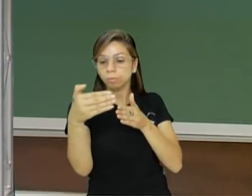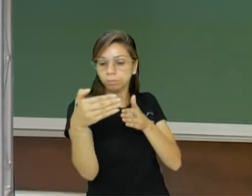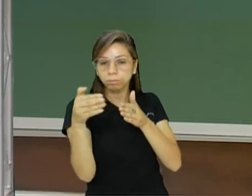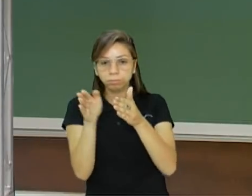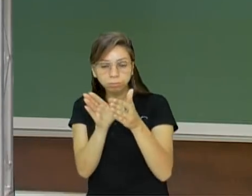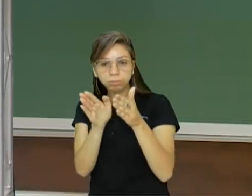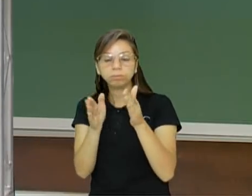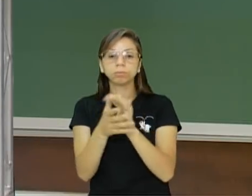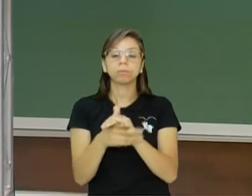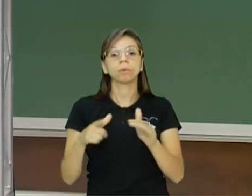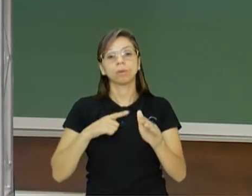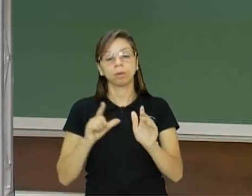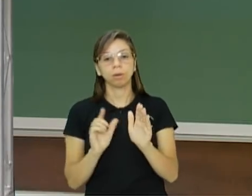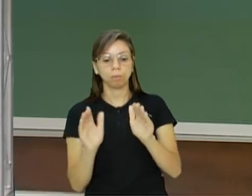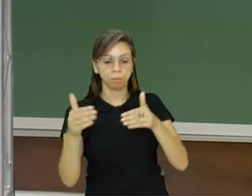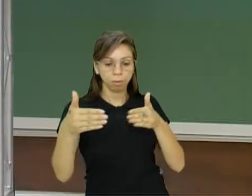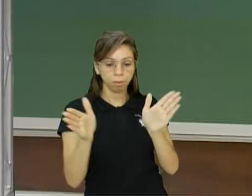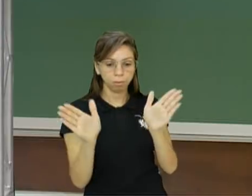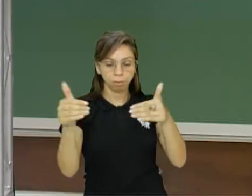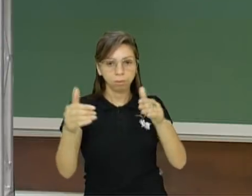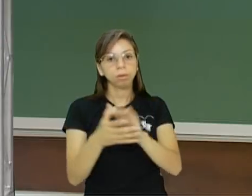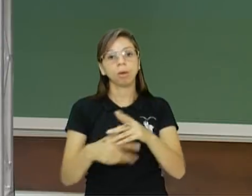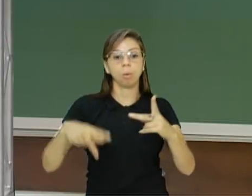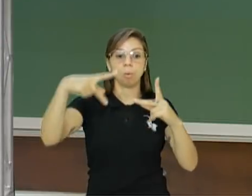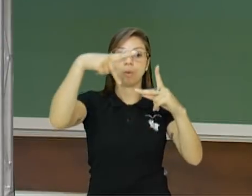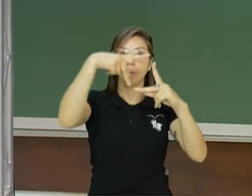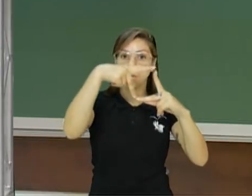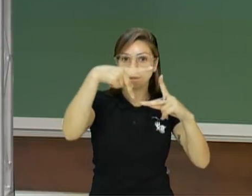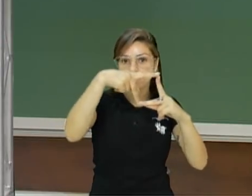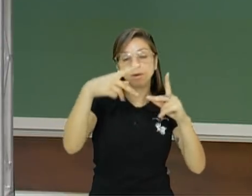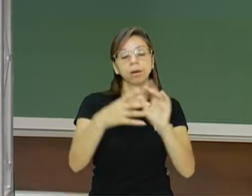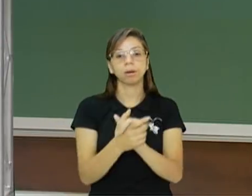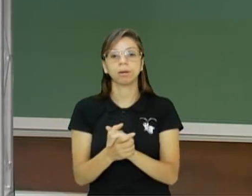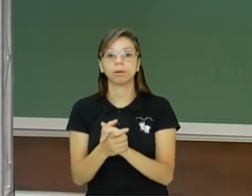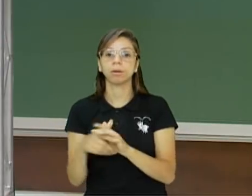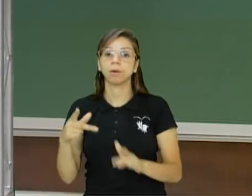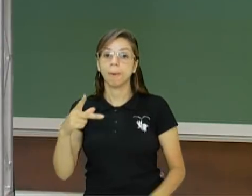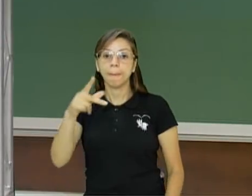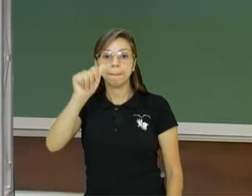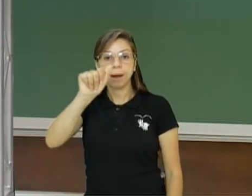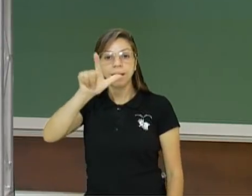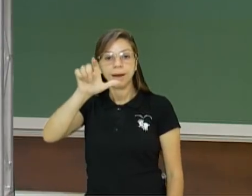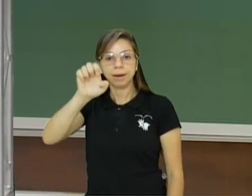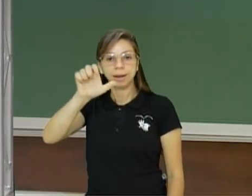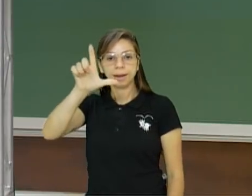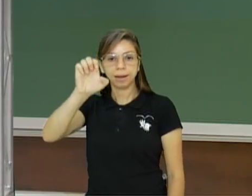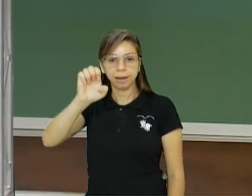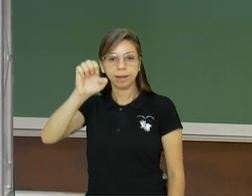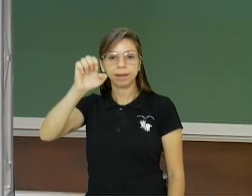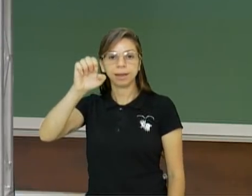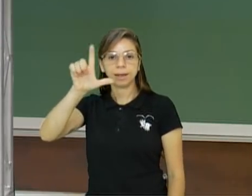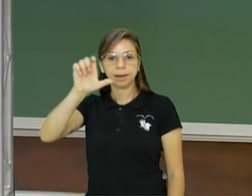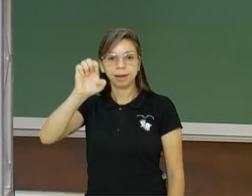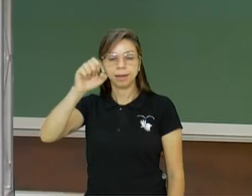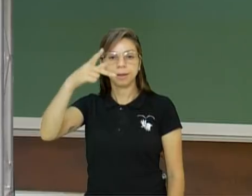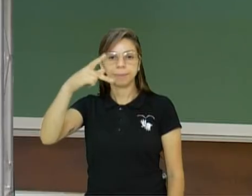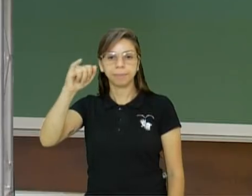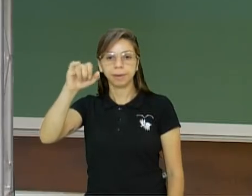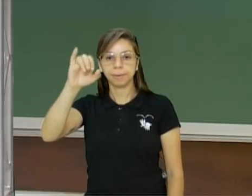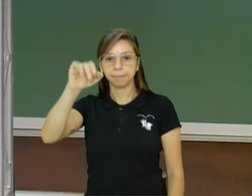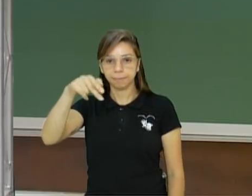invés de eu ter um cubo, eu vou ter um quadrado. Ao invés de ter um paralelepípedo, eu terei um